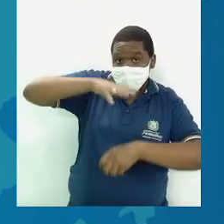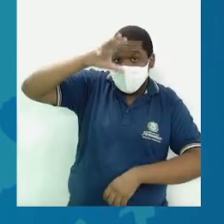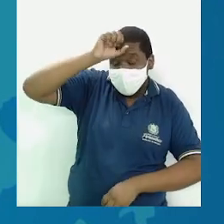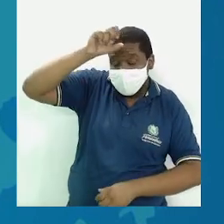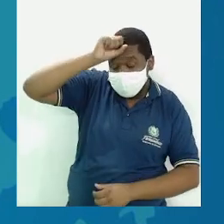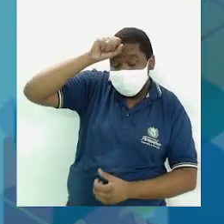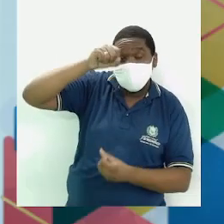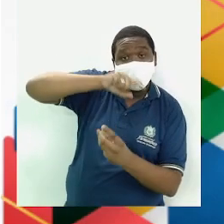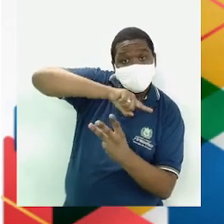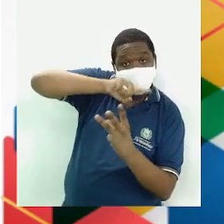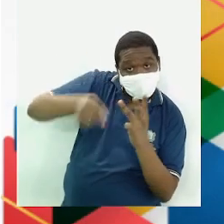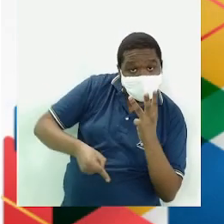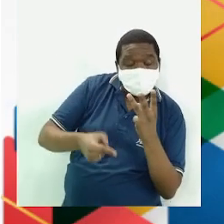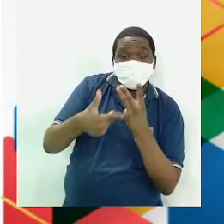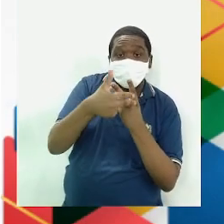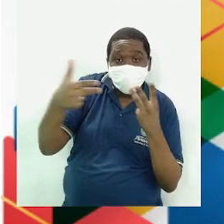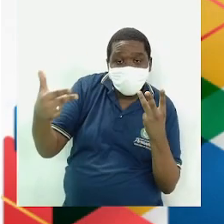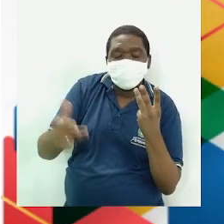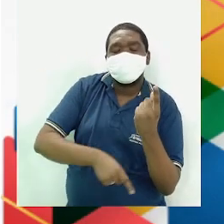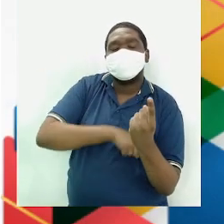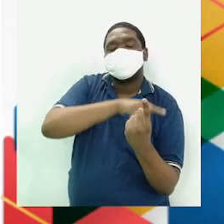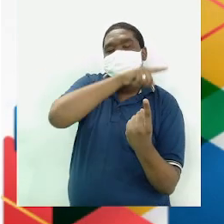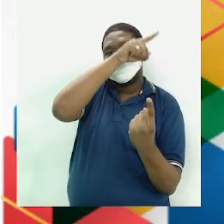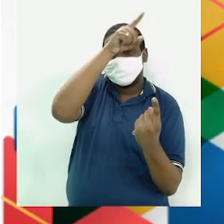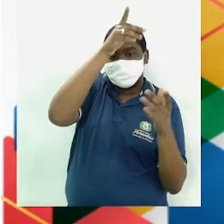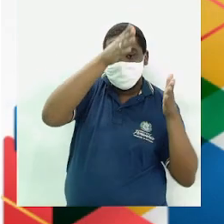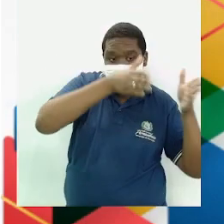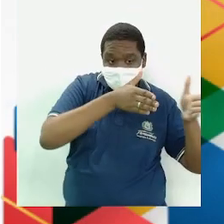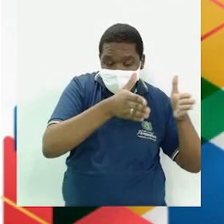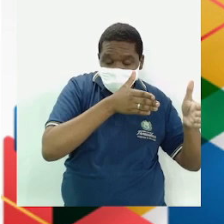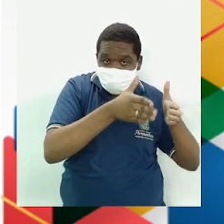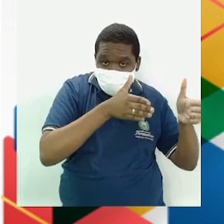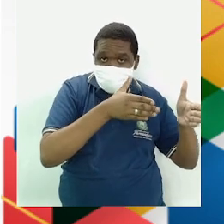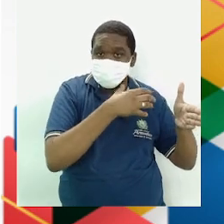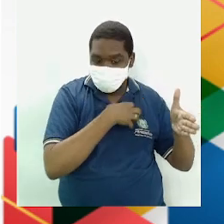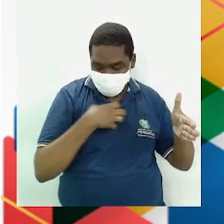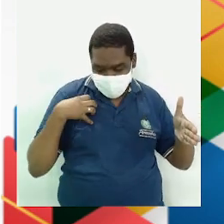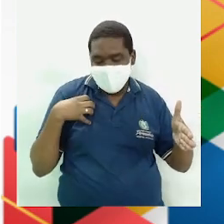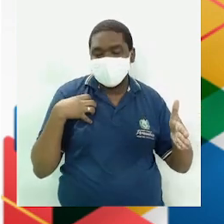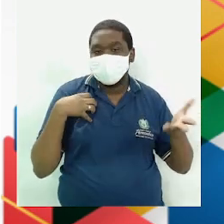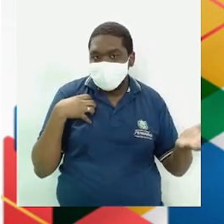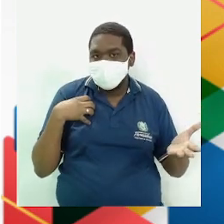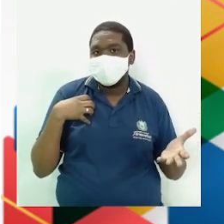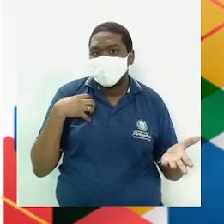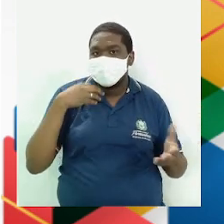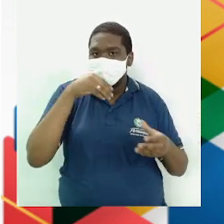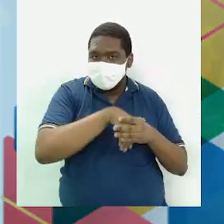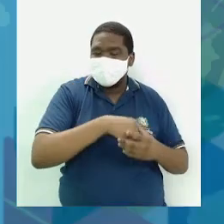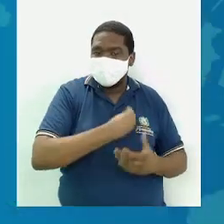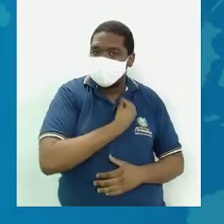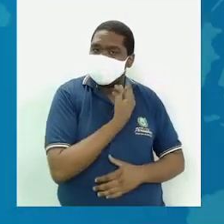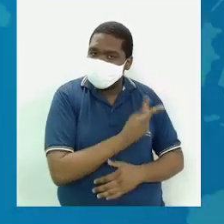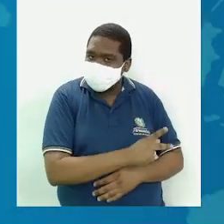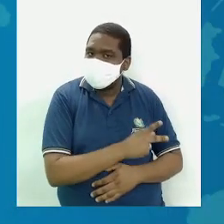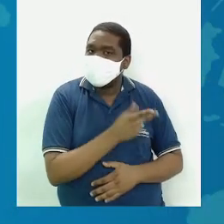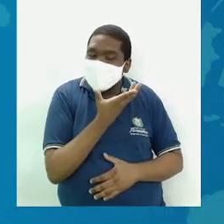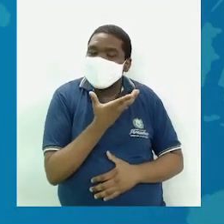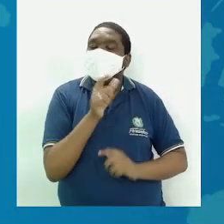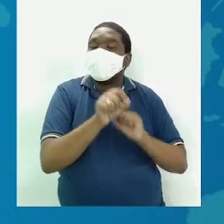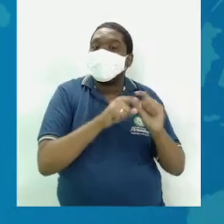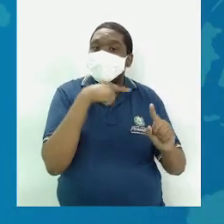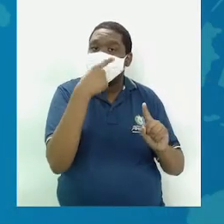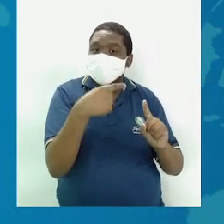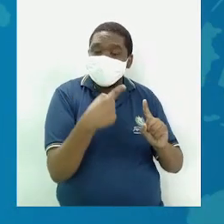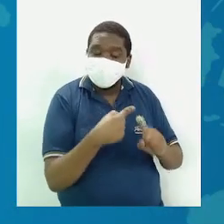coisas a respeito de Platão. No período socrático, no chamado período socrático da vida dele, ele busca resgatar